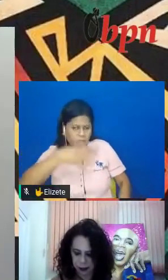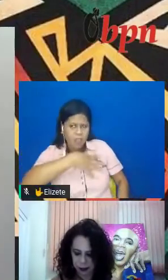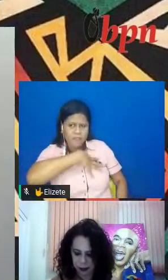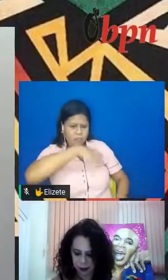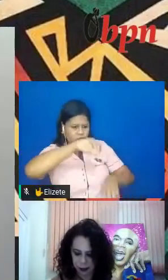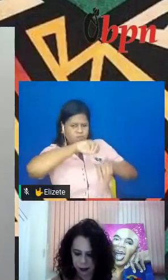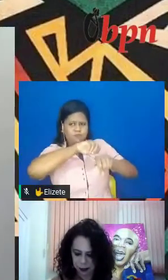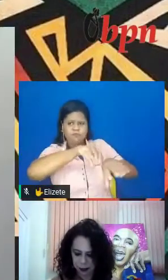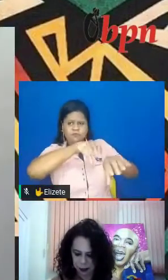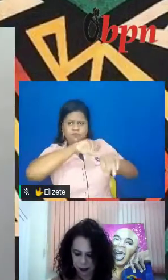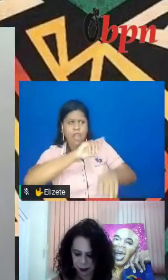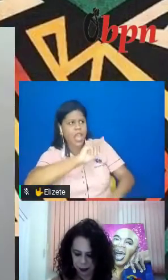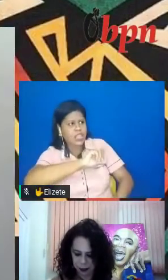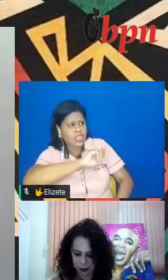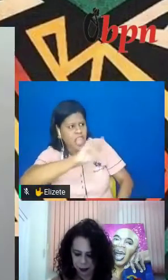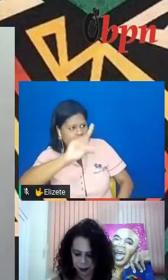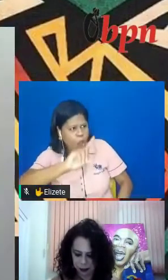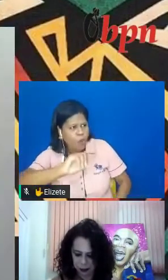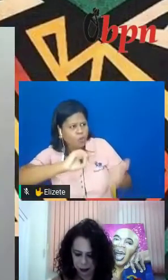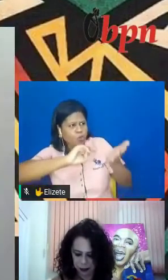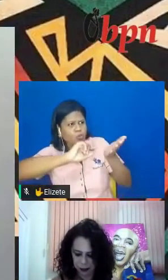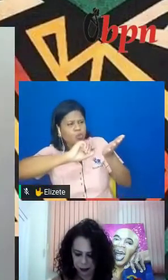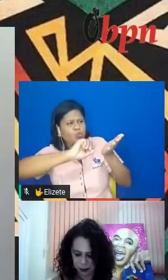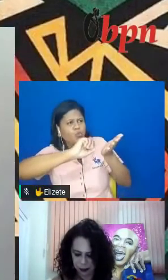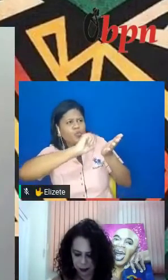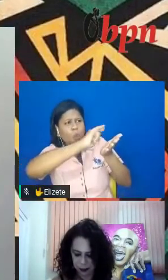saia sem documento.